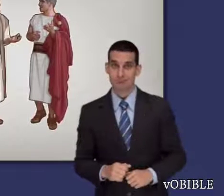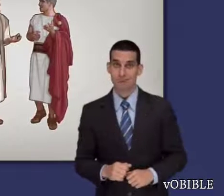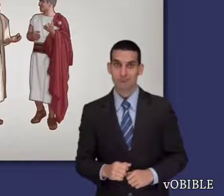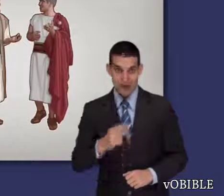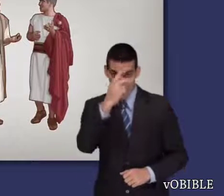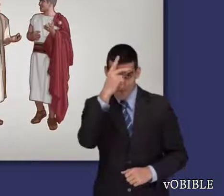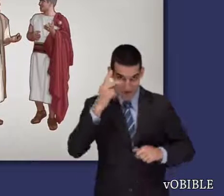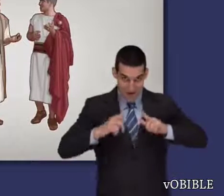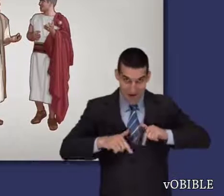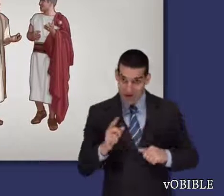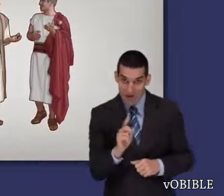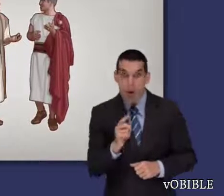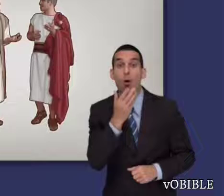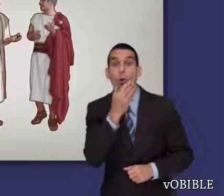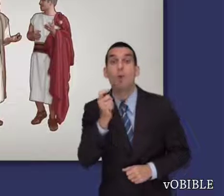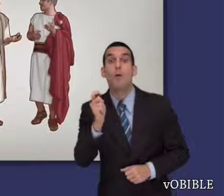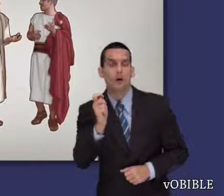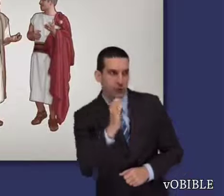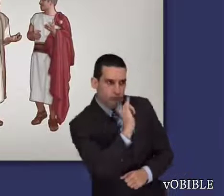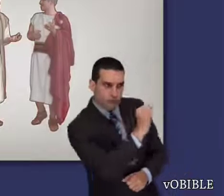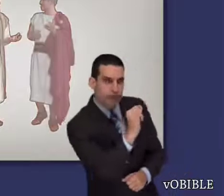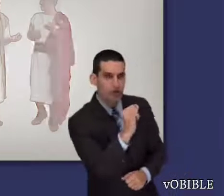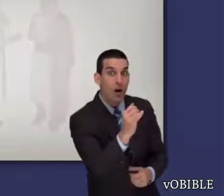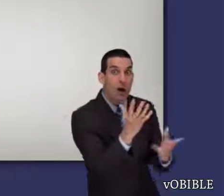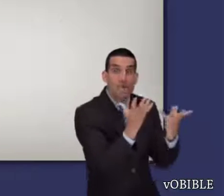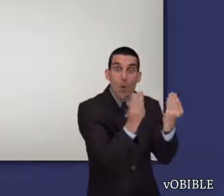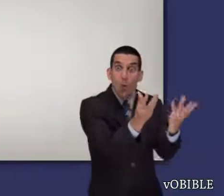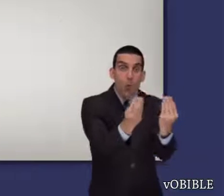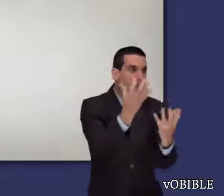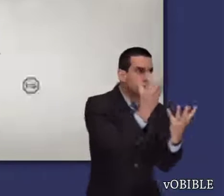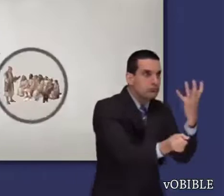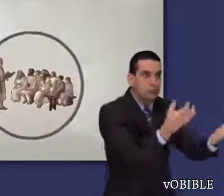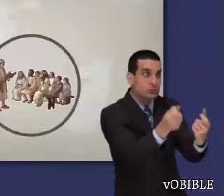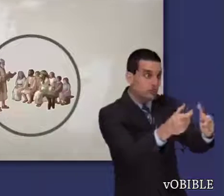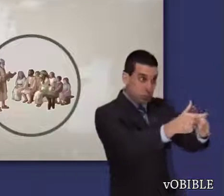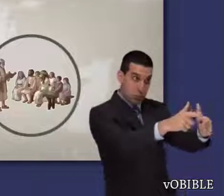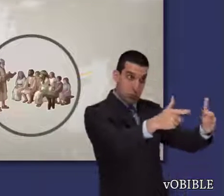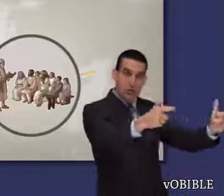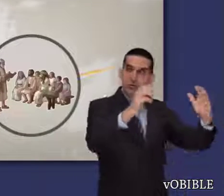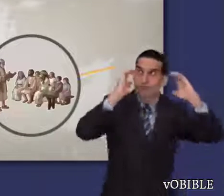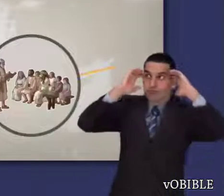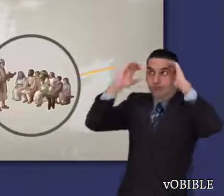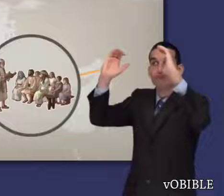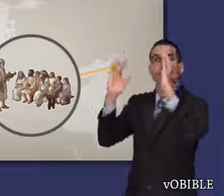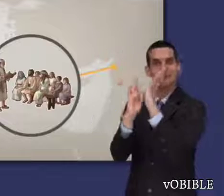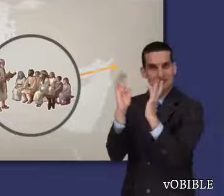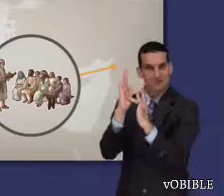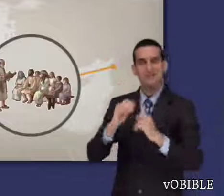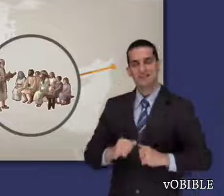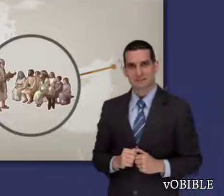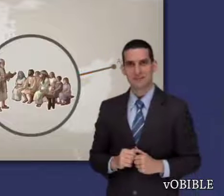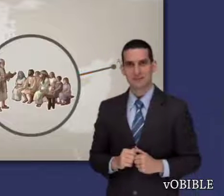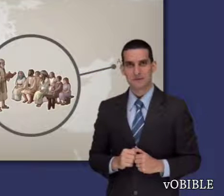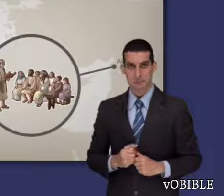boas novas para os gentios, ou seja, os não-judeus. Nessa época de crescimento, a palavra cristão